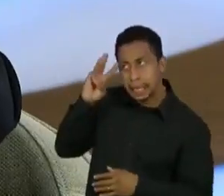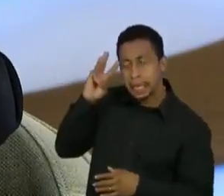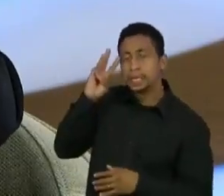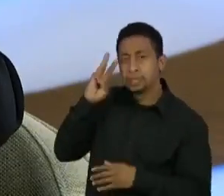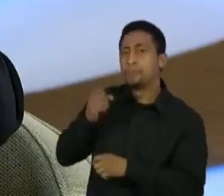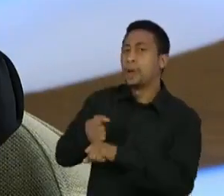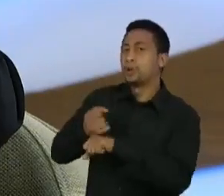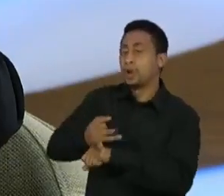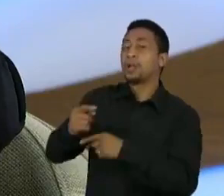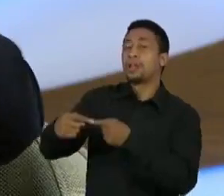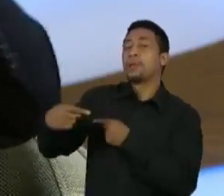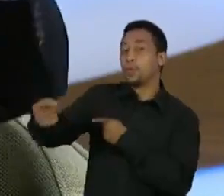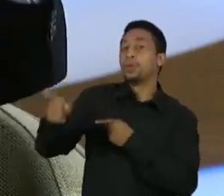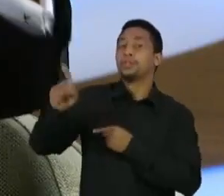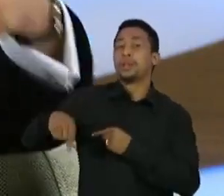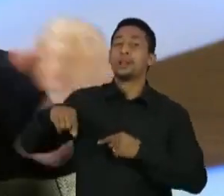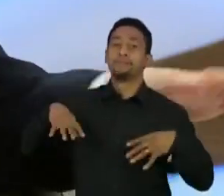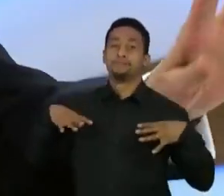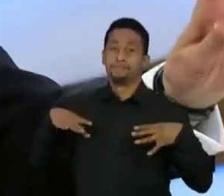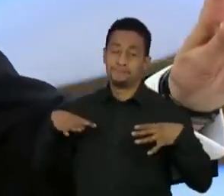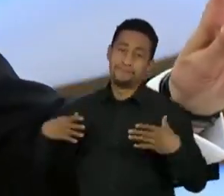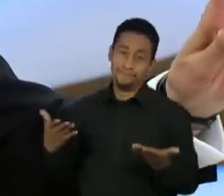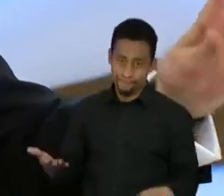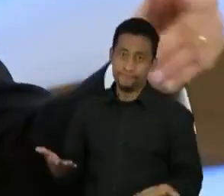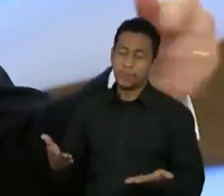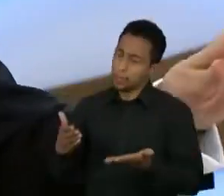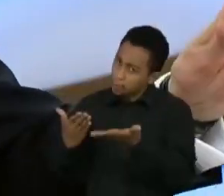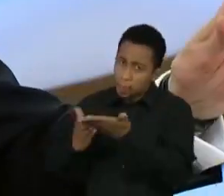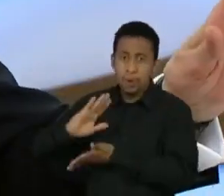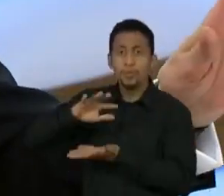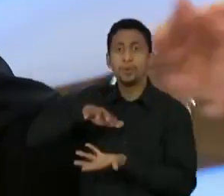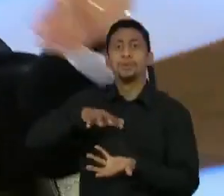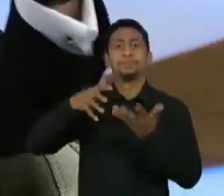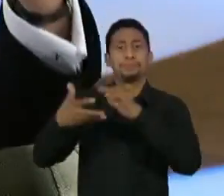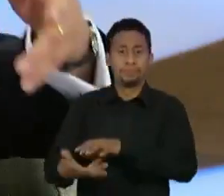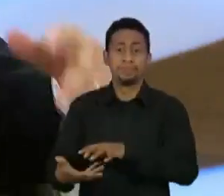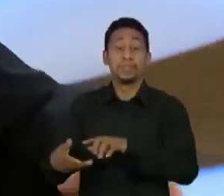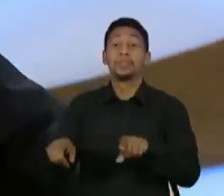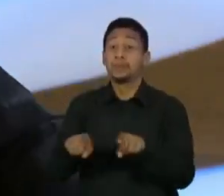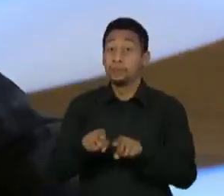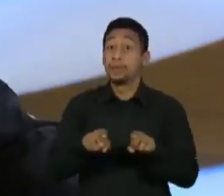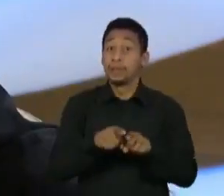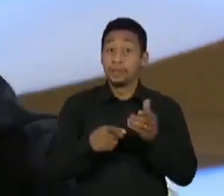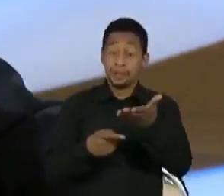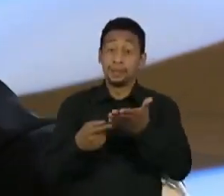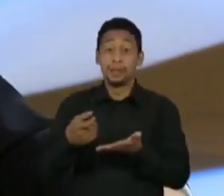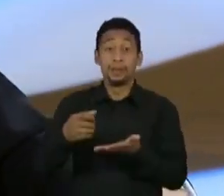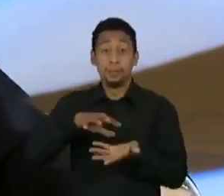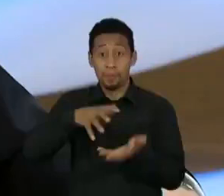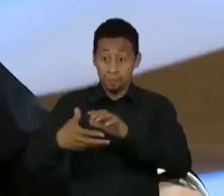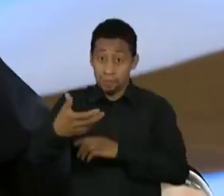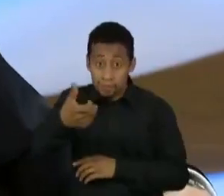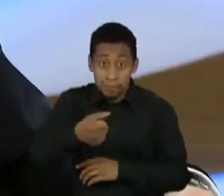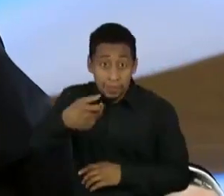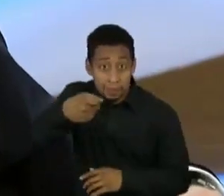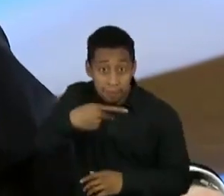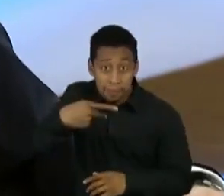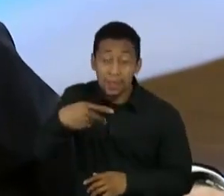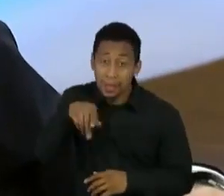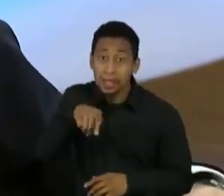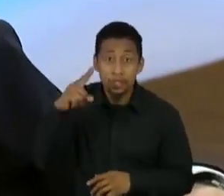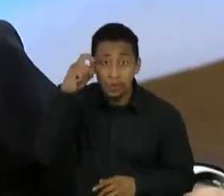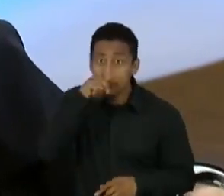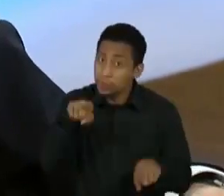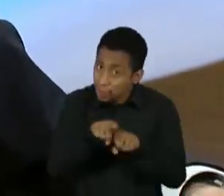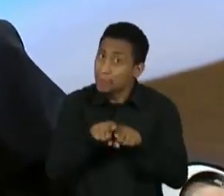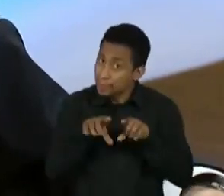maioria no Congresso Nacional. Mexer na Previdência Social é outro vespeiro. Nós mexemos. Aliás, até eu conto a vocês que numa